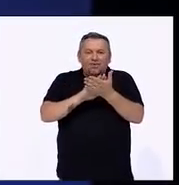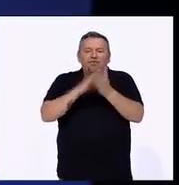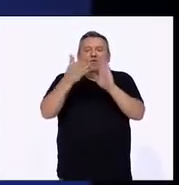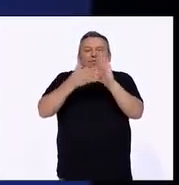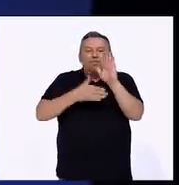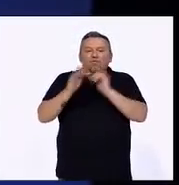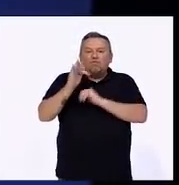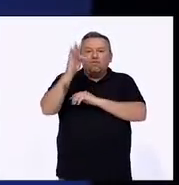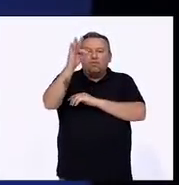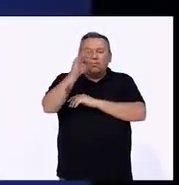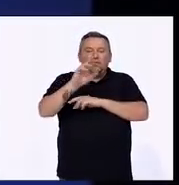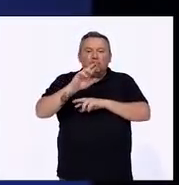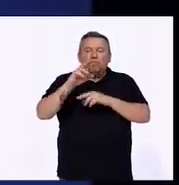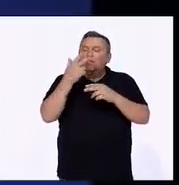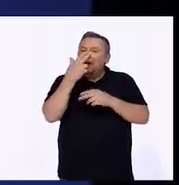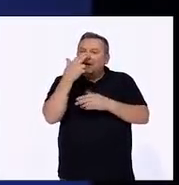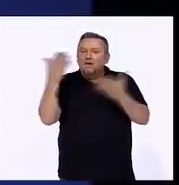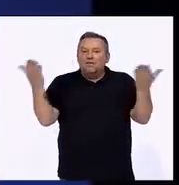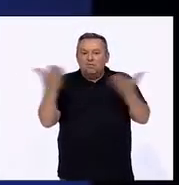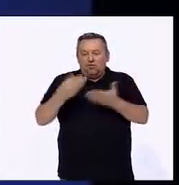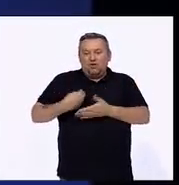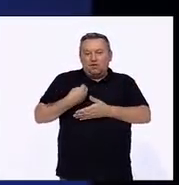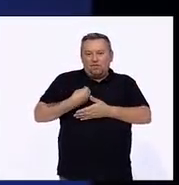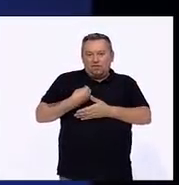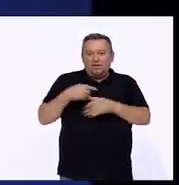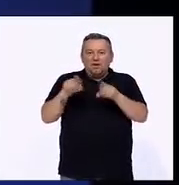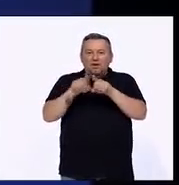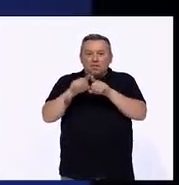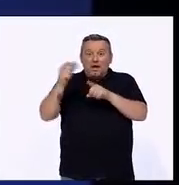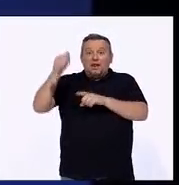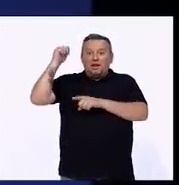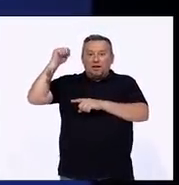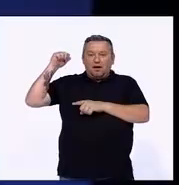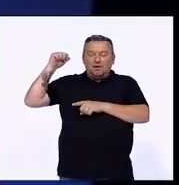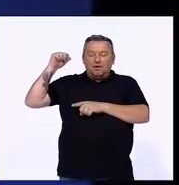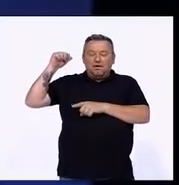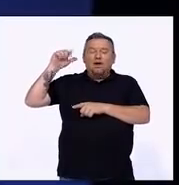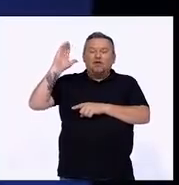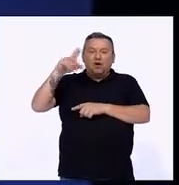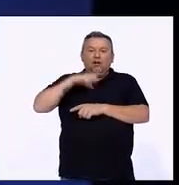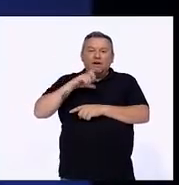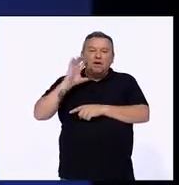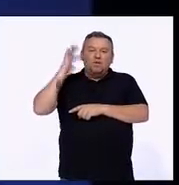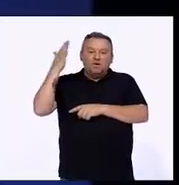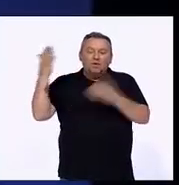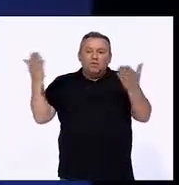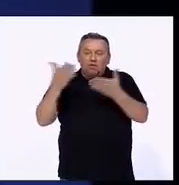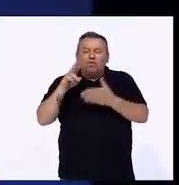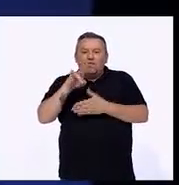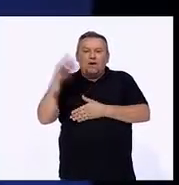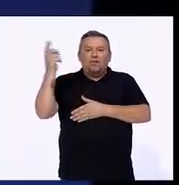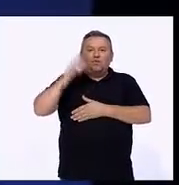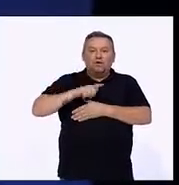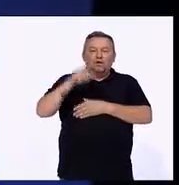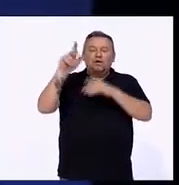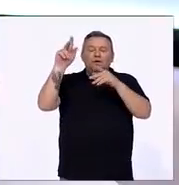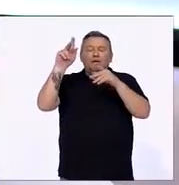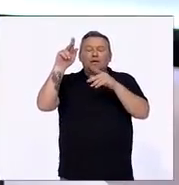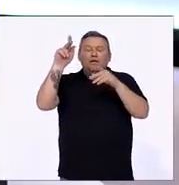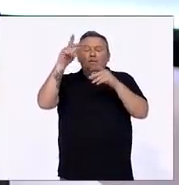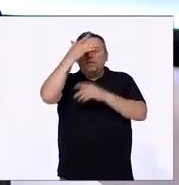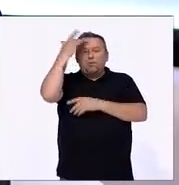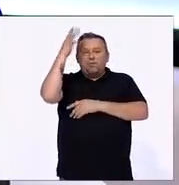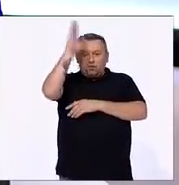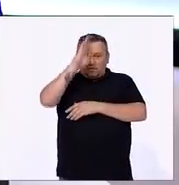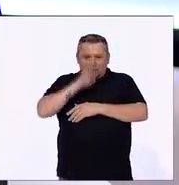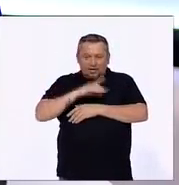com o que a gente vive agora. Então, lá atrás nós já fizemos e nós temos condições, mais uma vez, de enfrentar a crise e fazer o povo brasileiro ser feliz, né? Candidata, uma